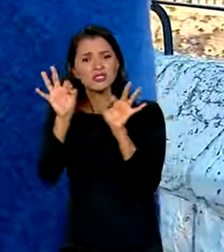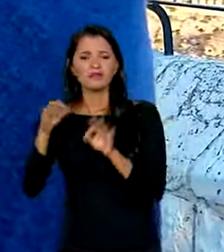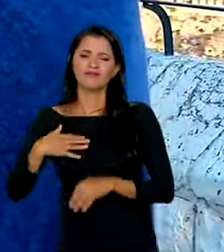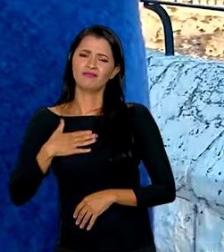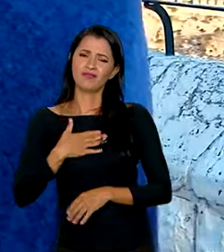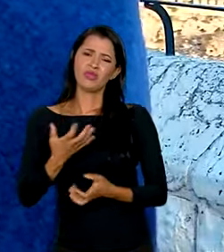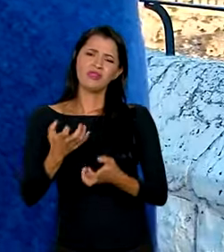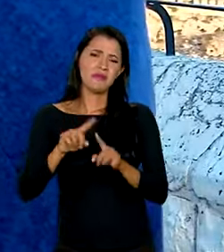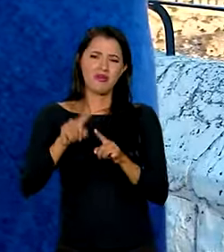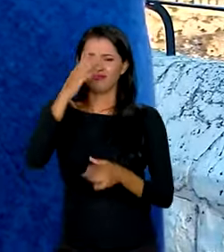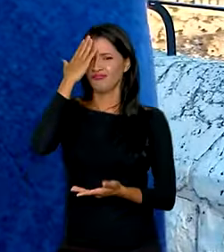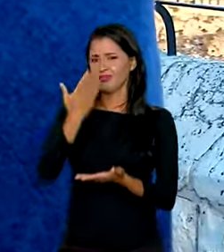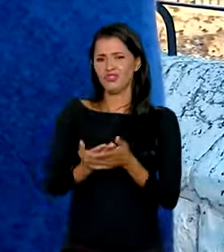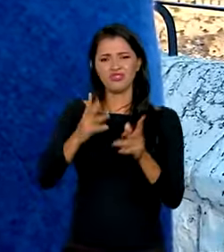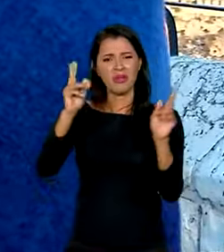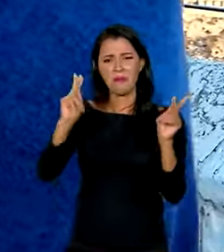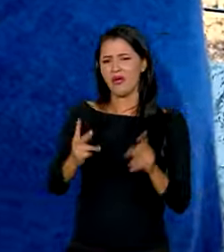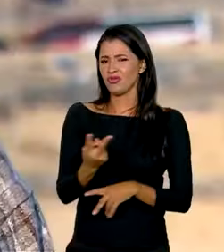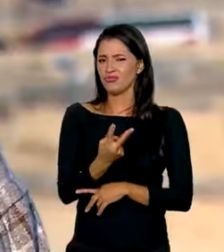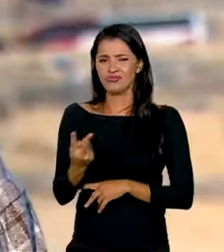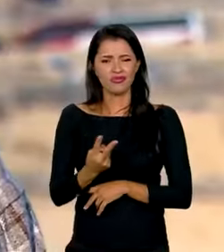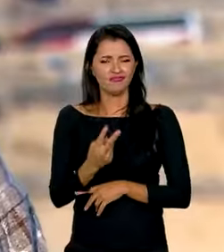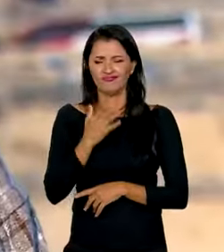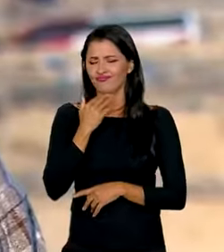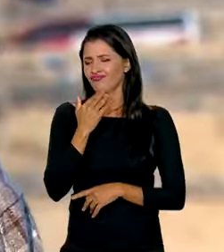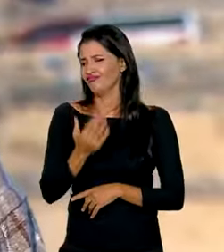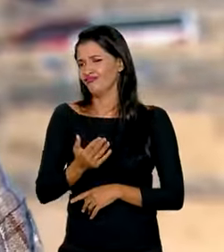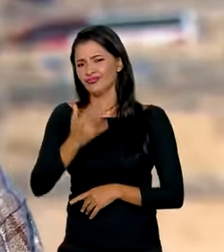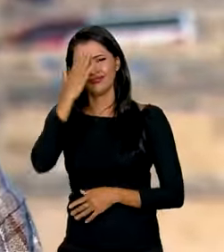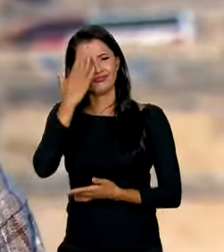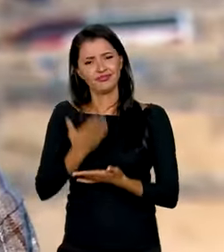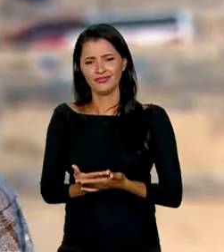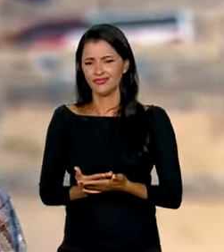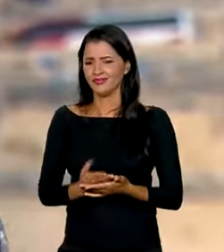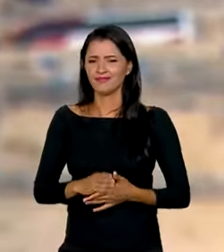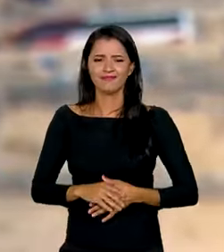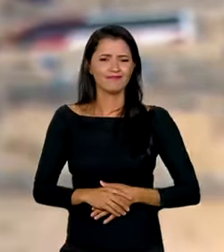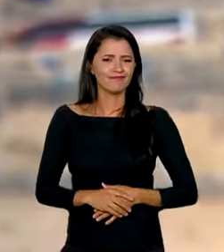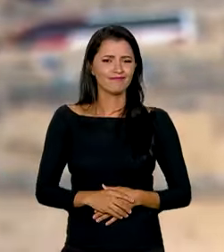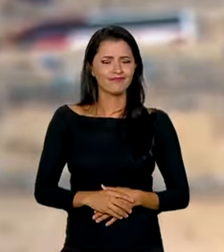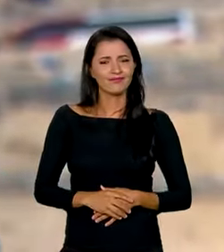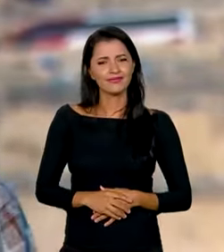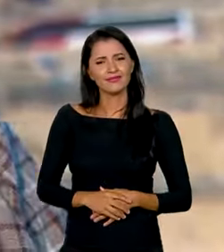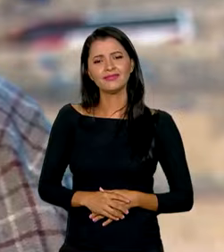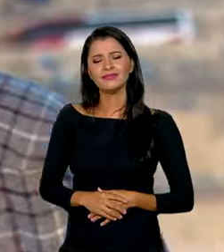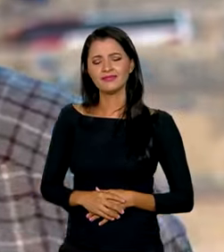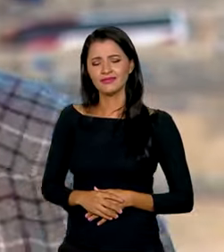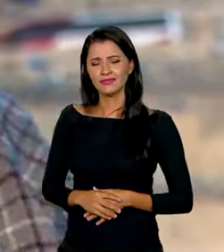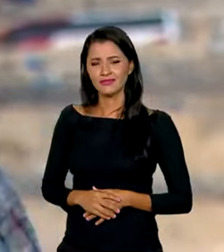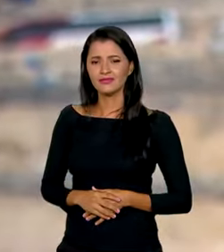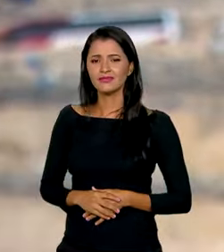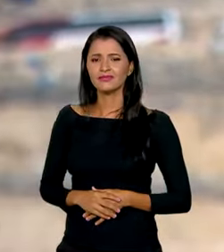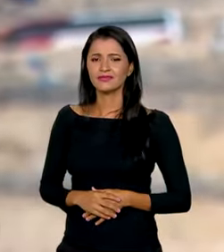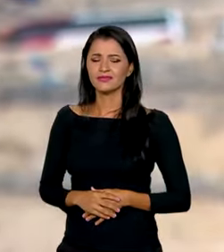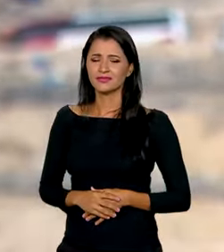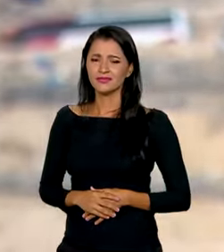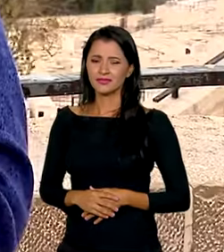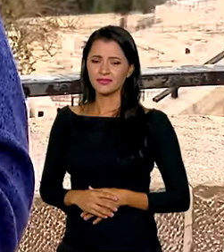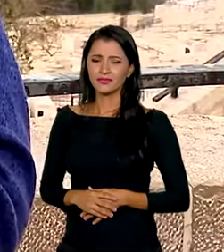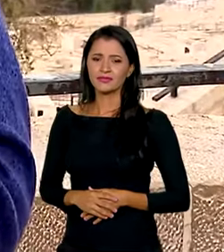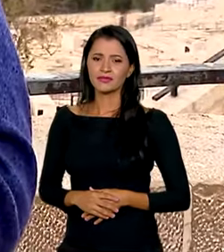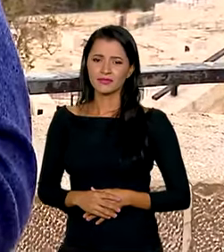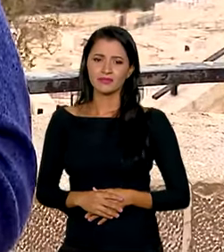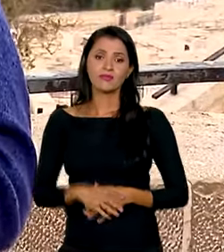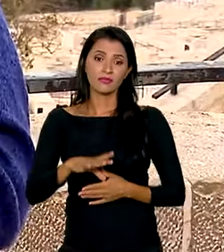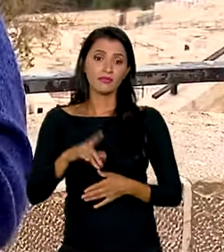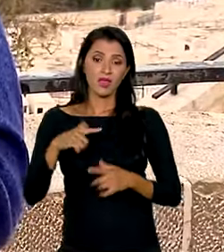não acredita na paz entre os dois lados. There is no end, I believe, no end. It takes more time, you know, maybe.